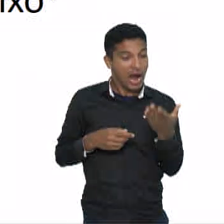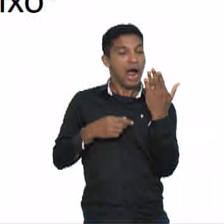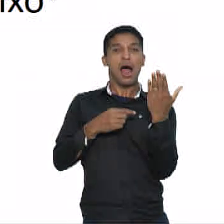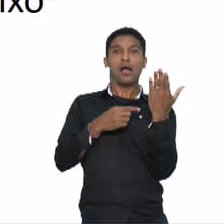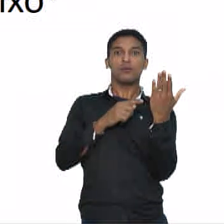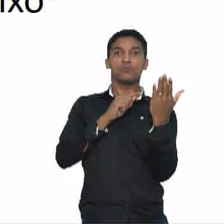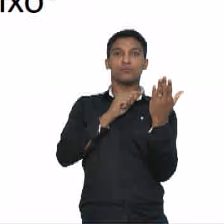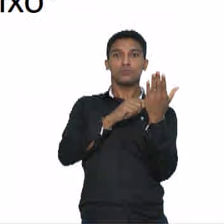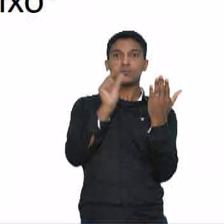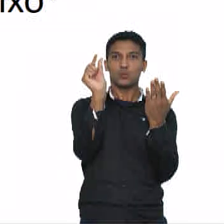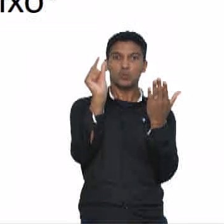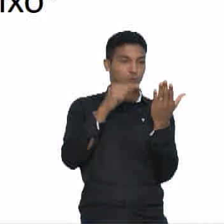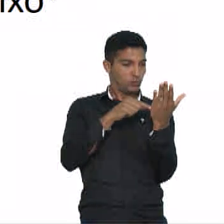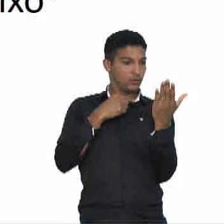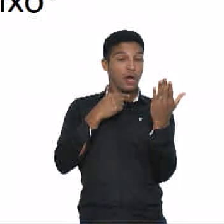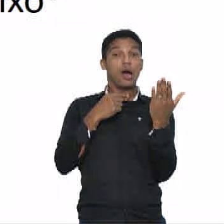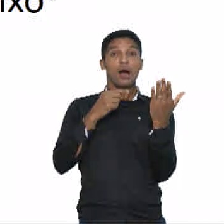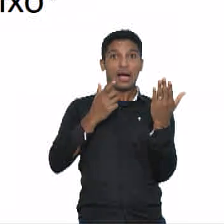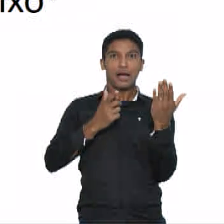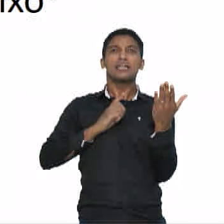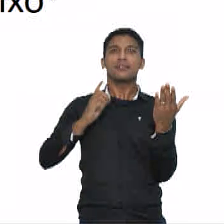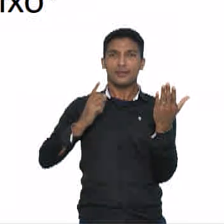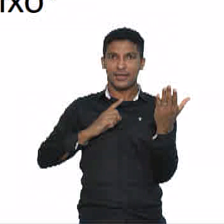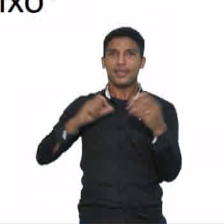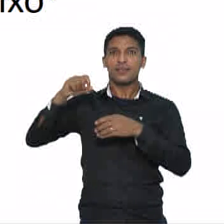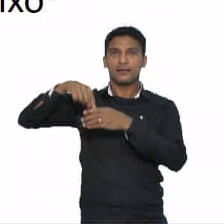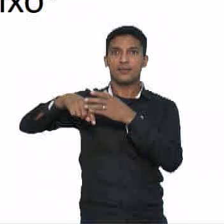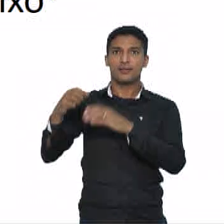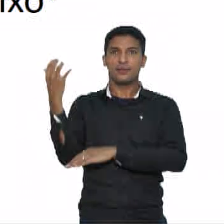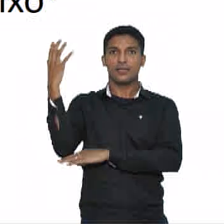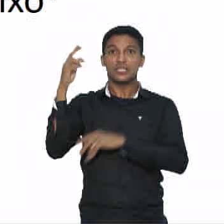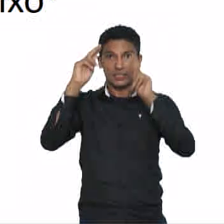conhecidas, olha só, eu quero que você anote isso.